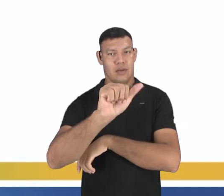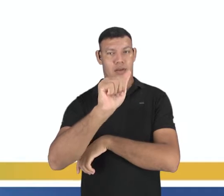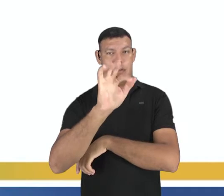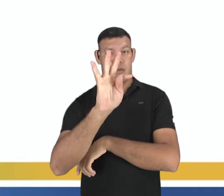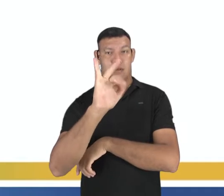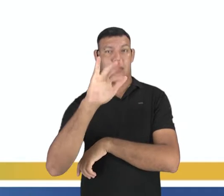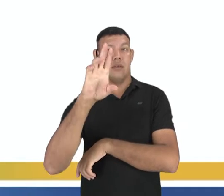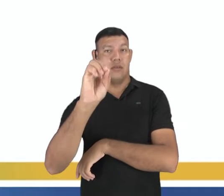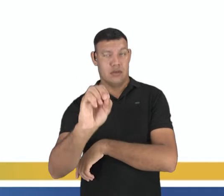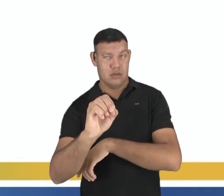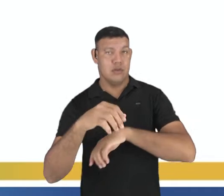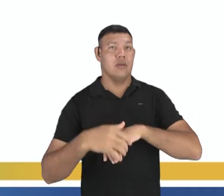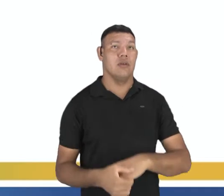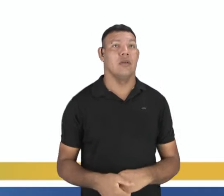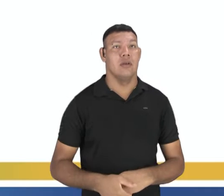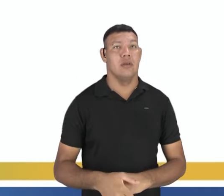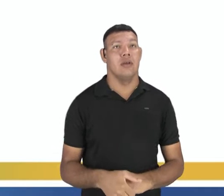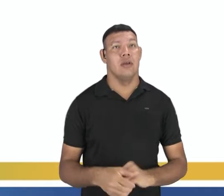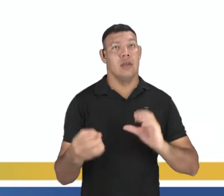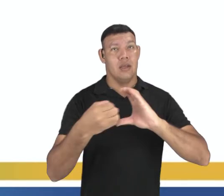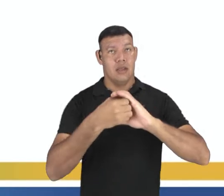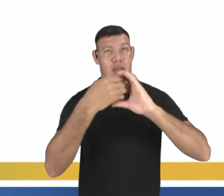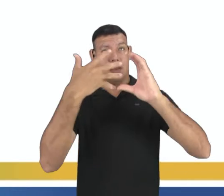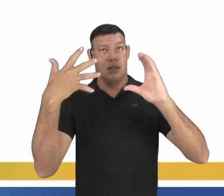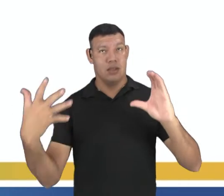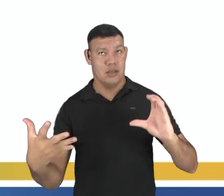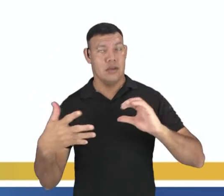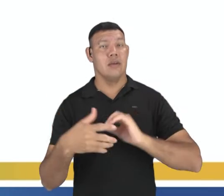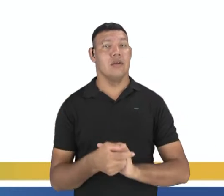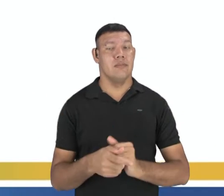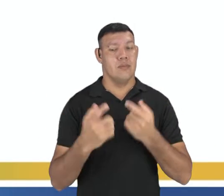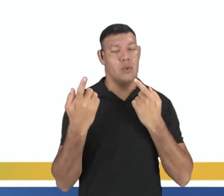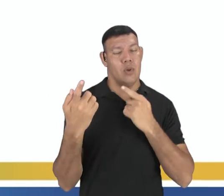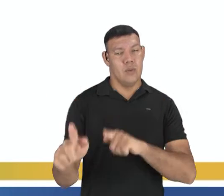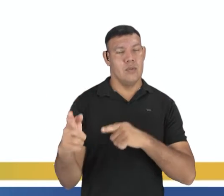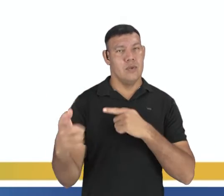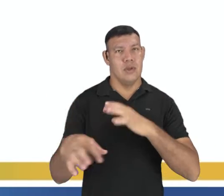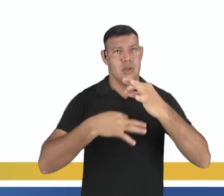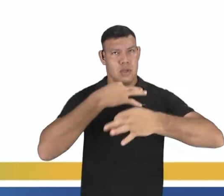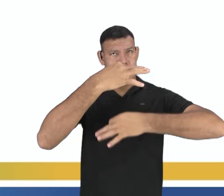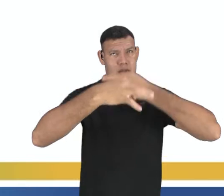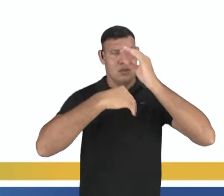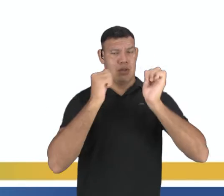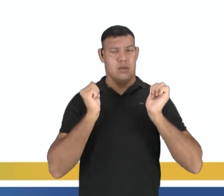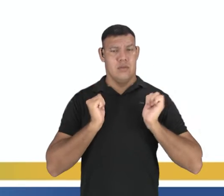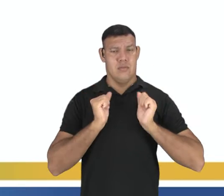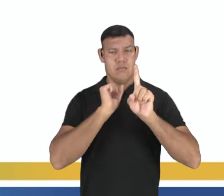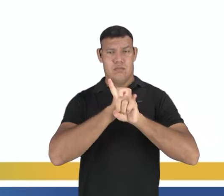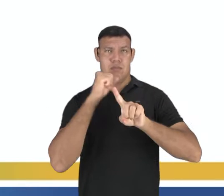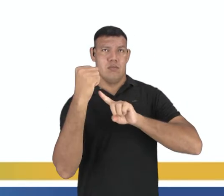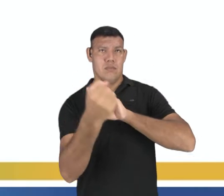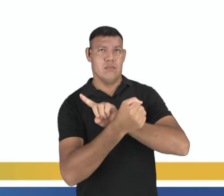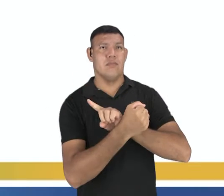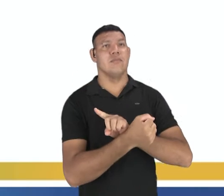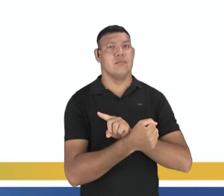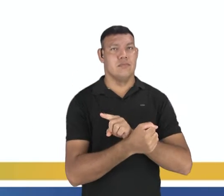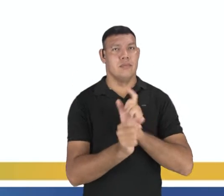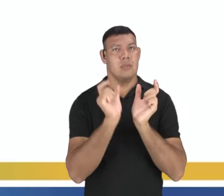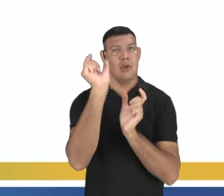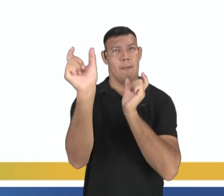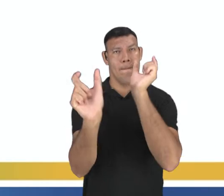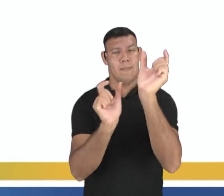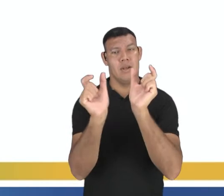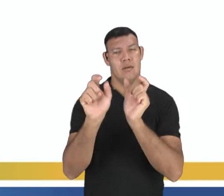lá. A característica das cantigas de escárnio são críticas ao comportamento social, palavras de